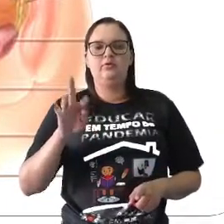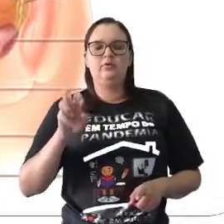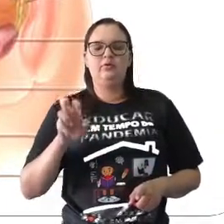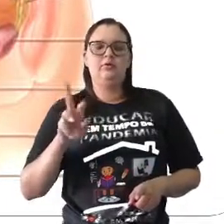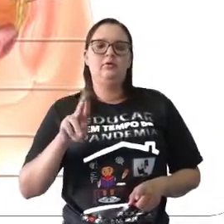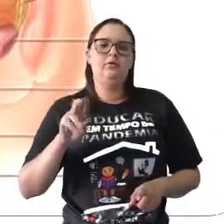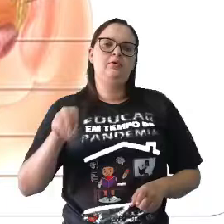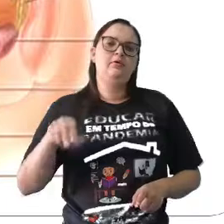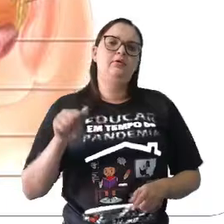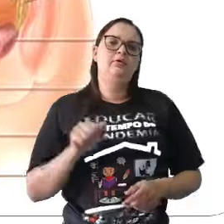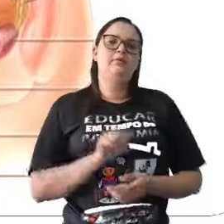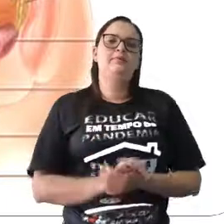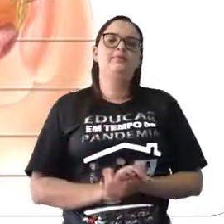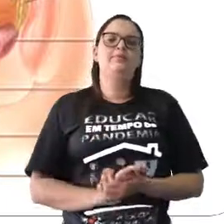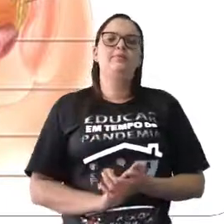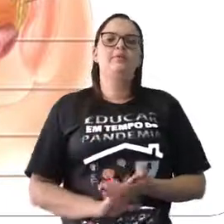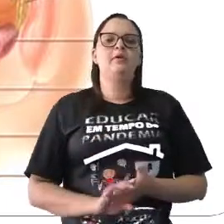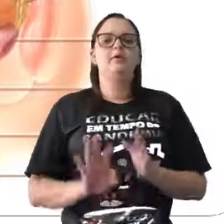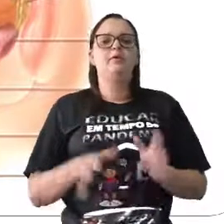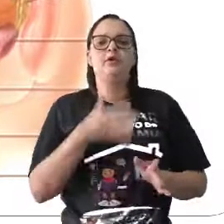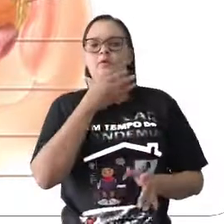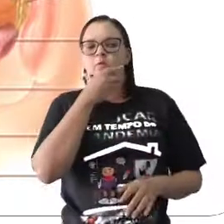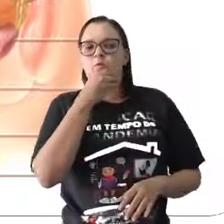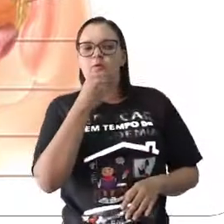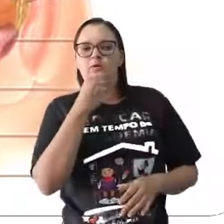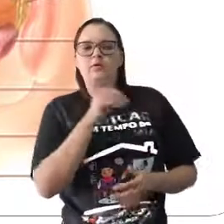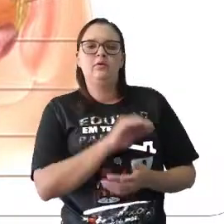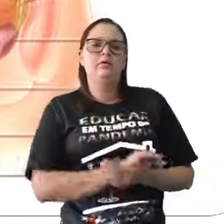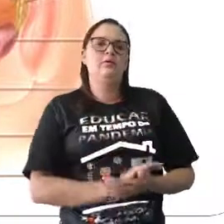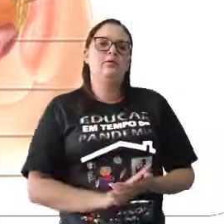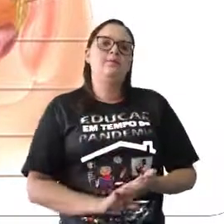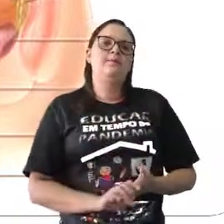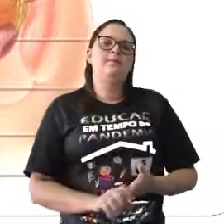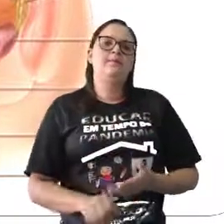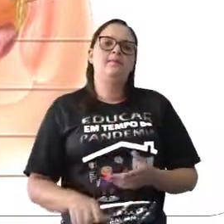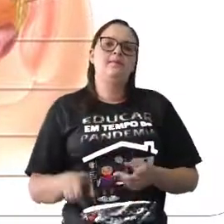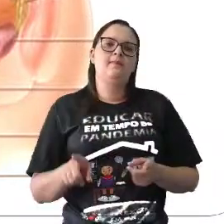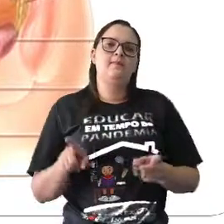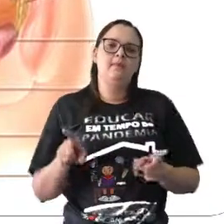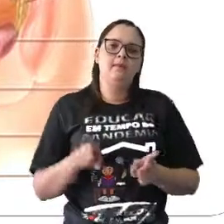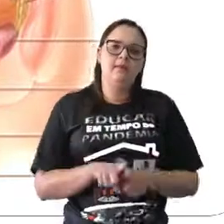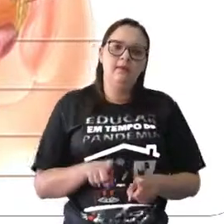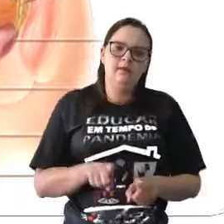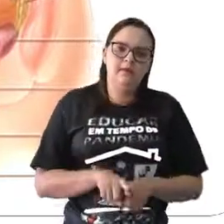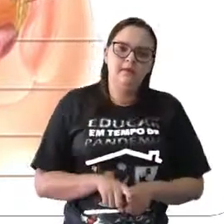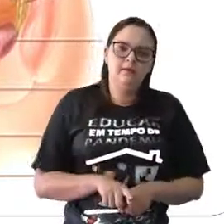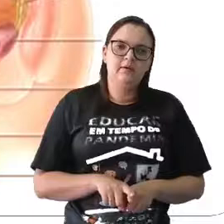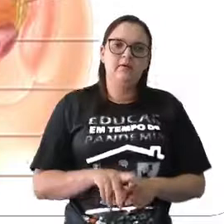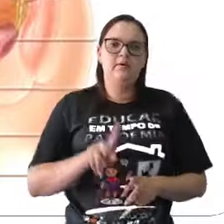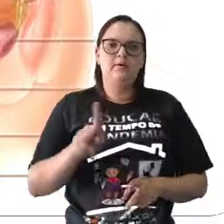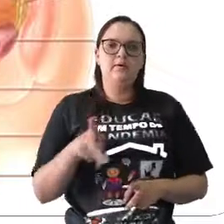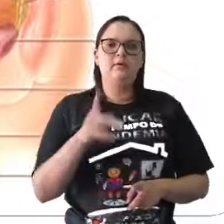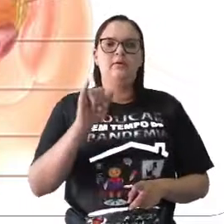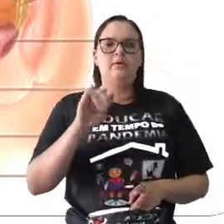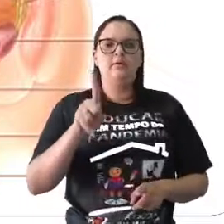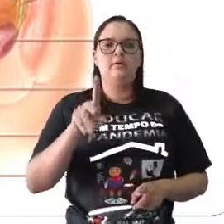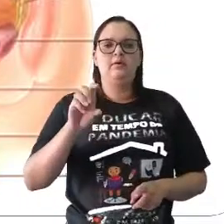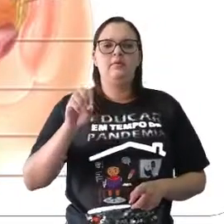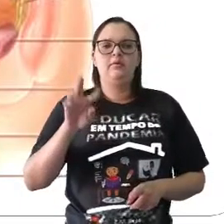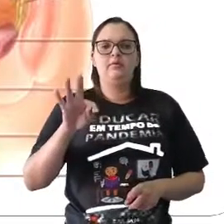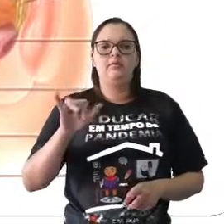fecundação. Já nos meninos, a hipófise também vai liberar hormônios que vai estimular os testículos a produzir